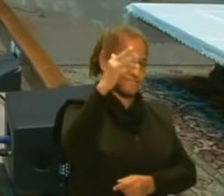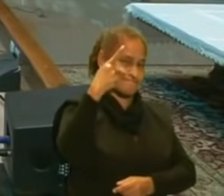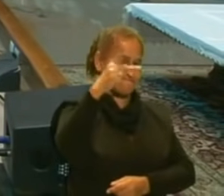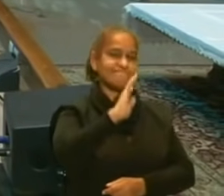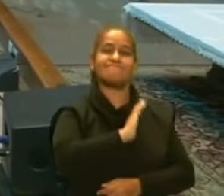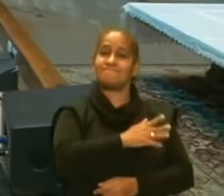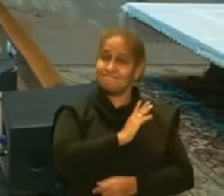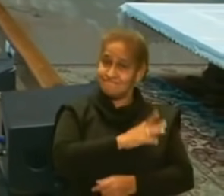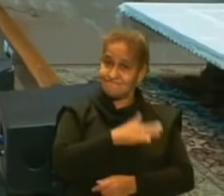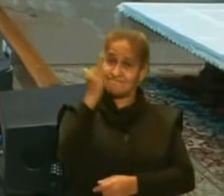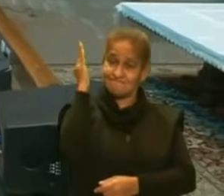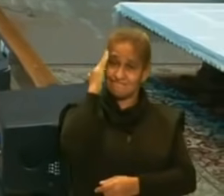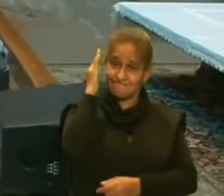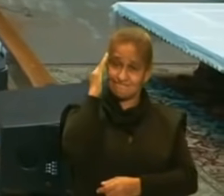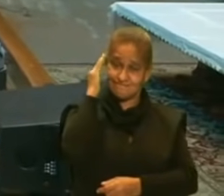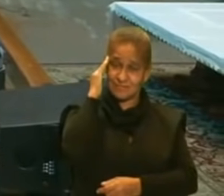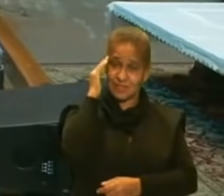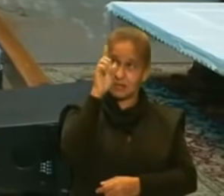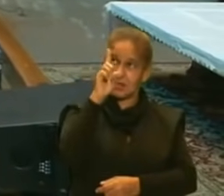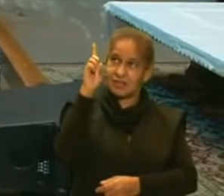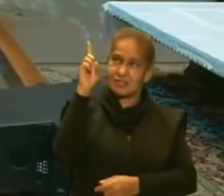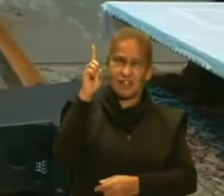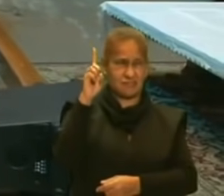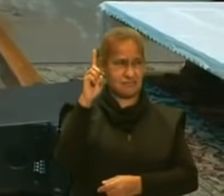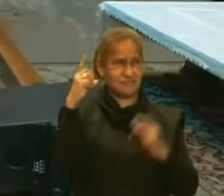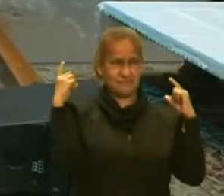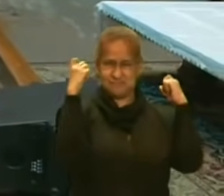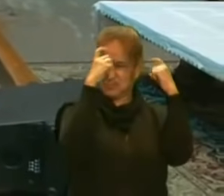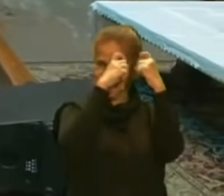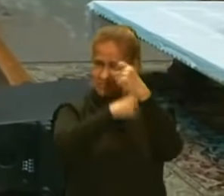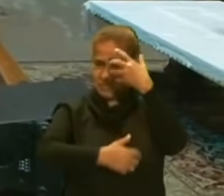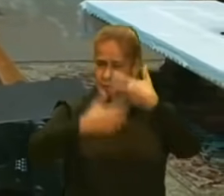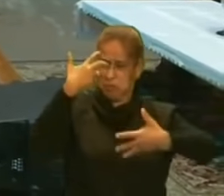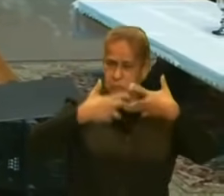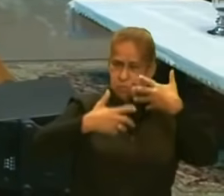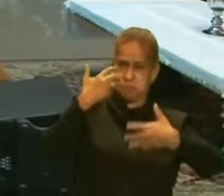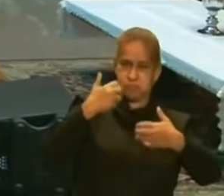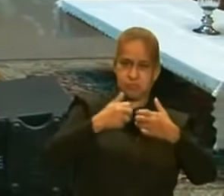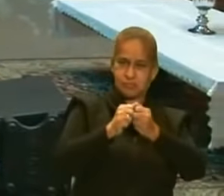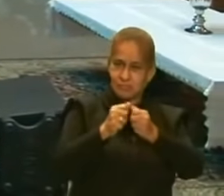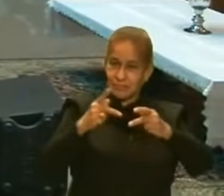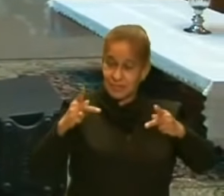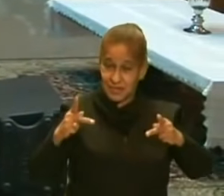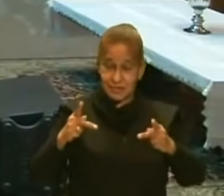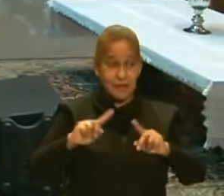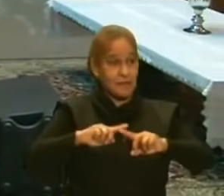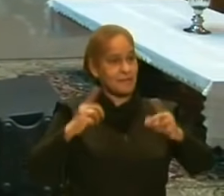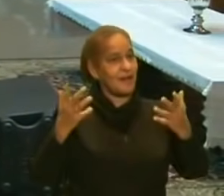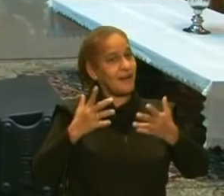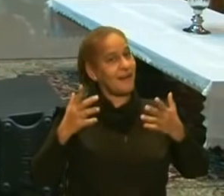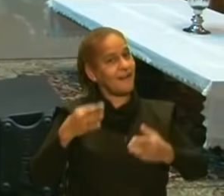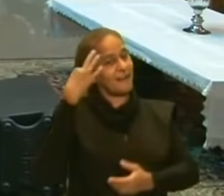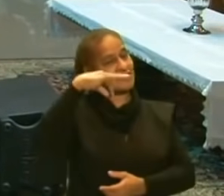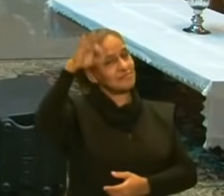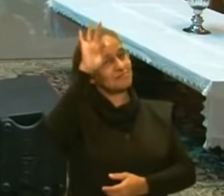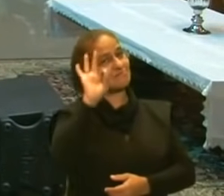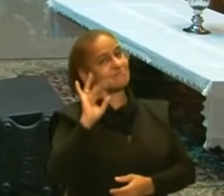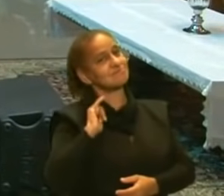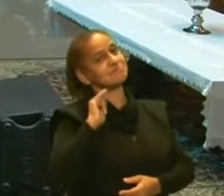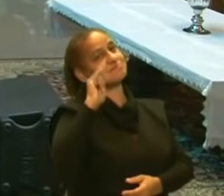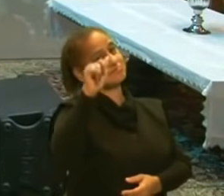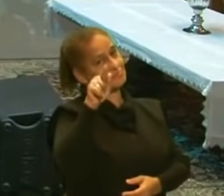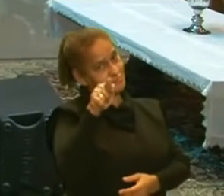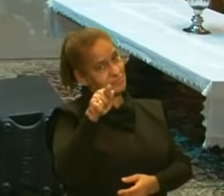você começou a ouvir esse sermão, falou, que coisa complicada, difícil, Apocalipse, mas agora o Espírito Santo está falando com você, você tem